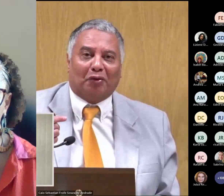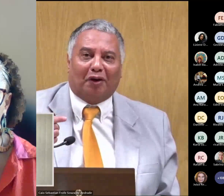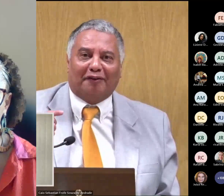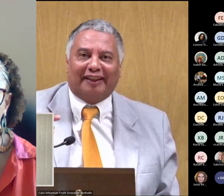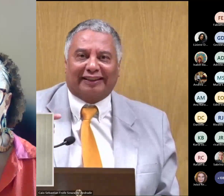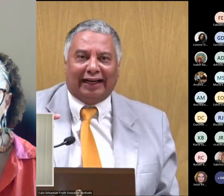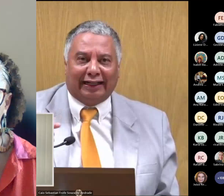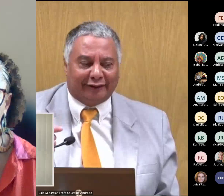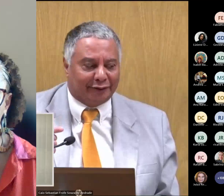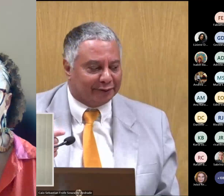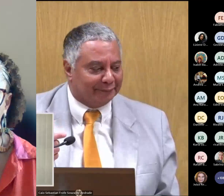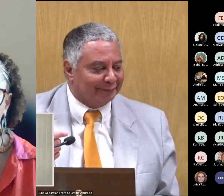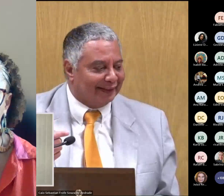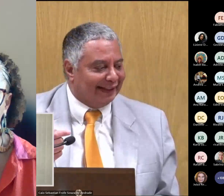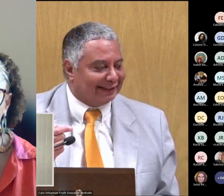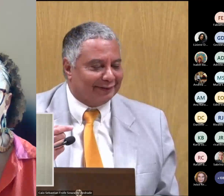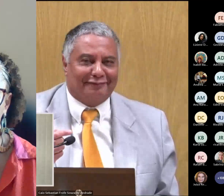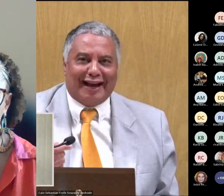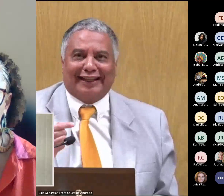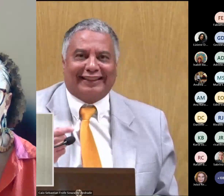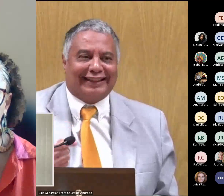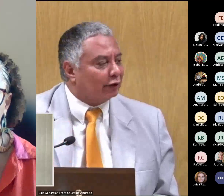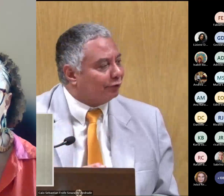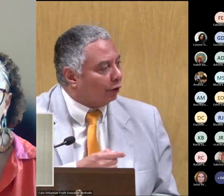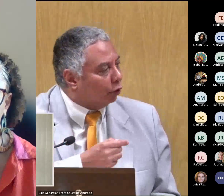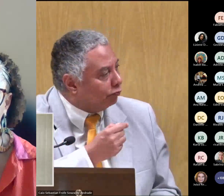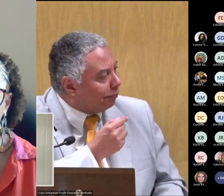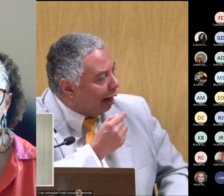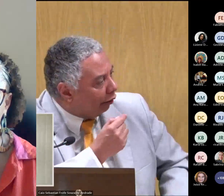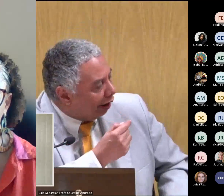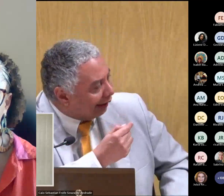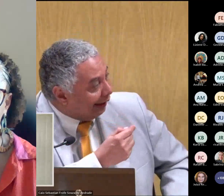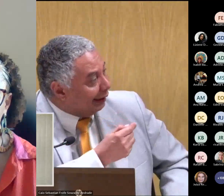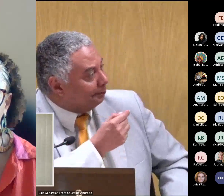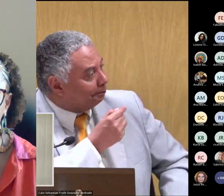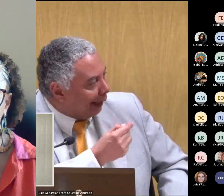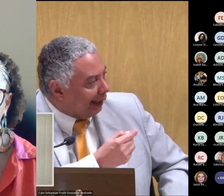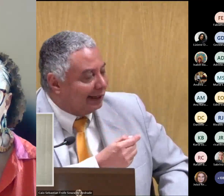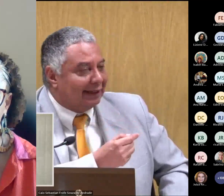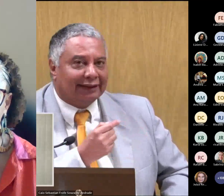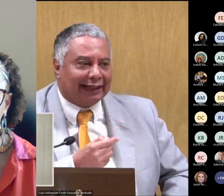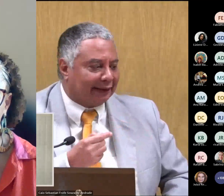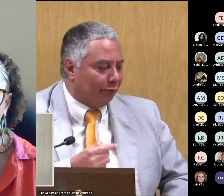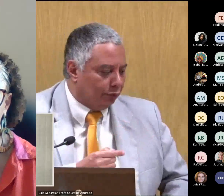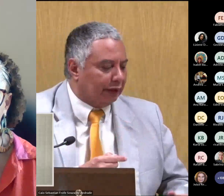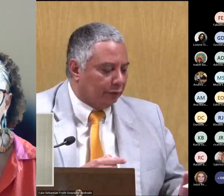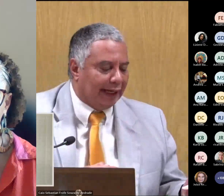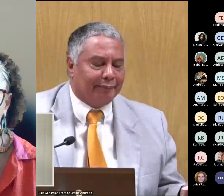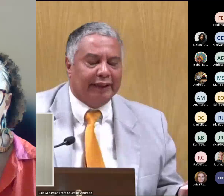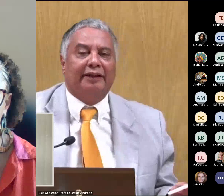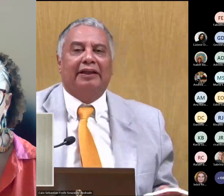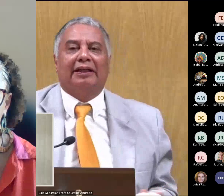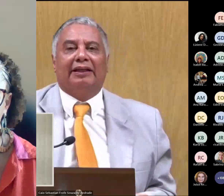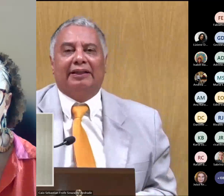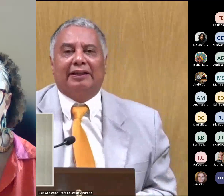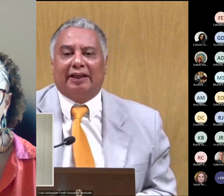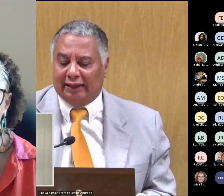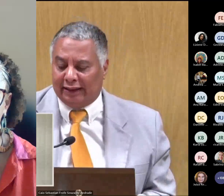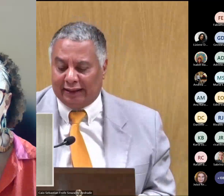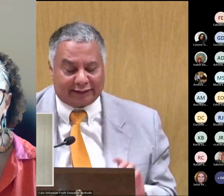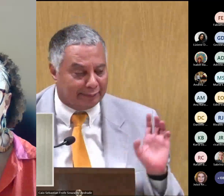com 90 anos esse velho danado falou uma hora em pé na Tribuna do iab e